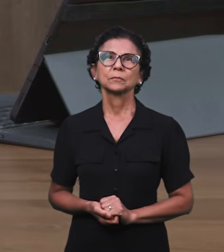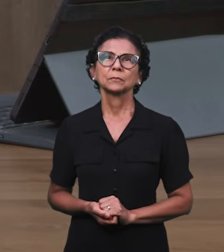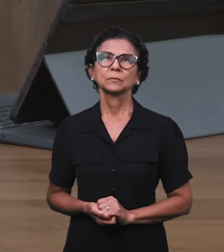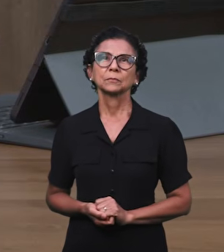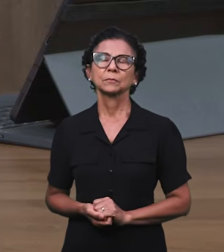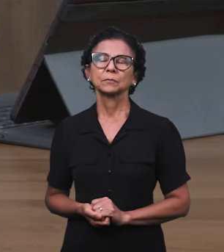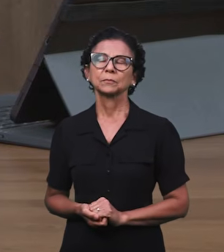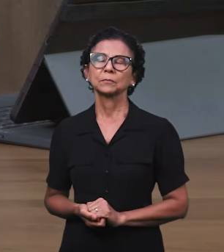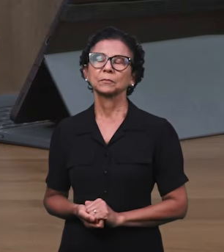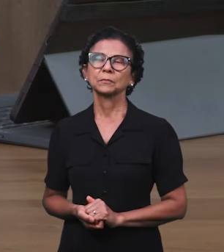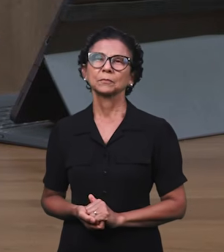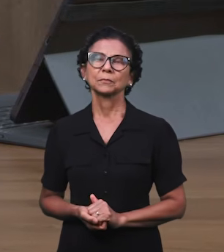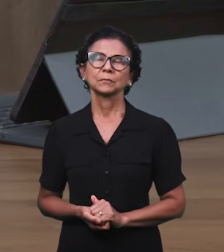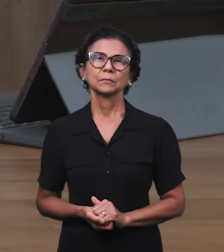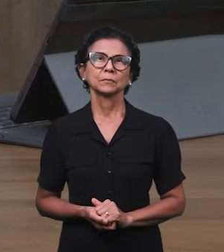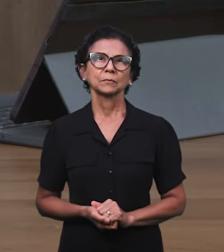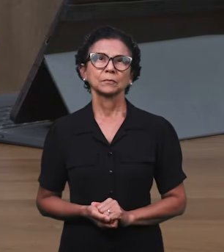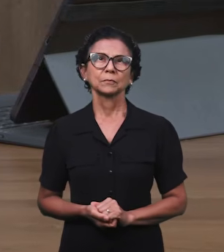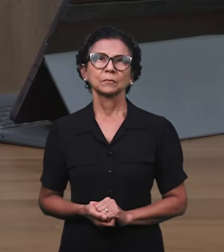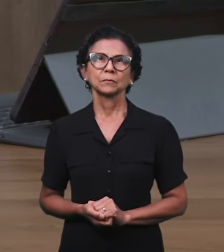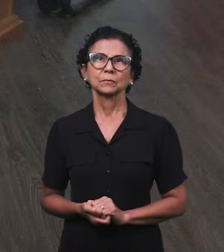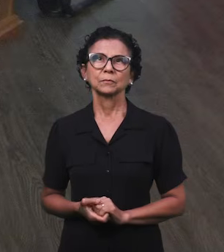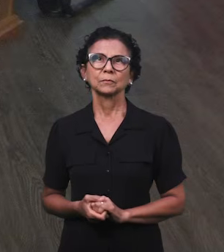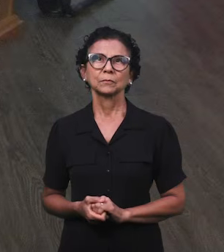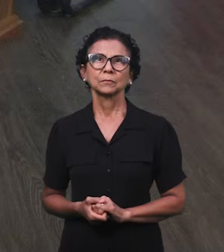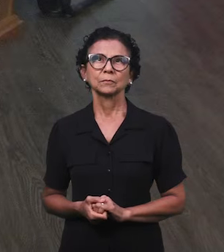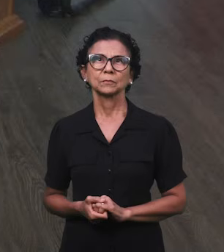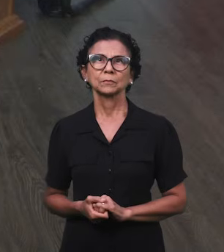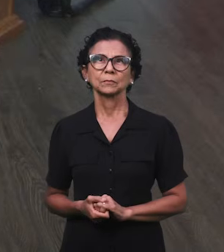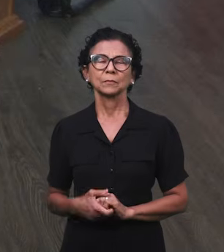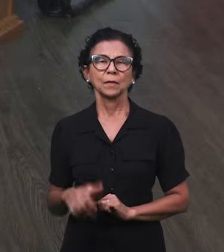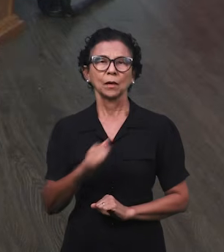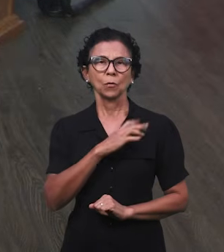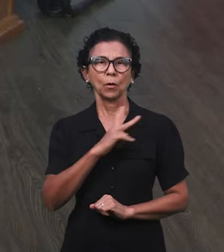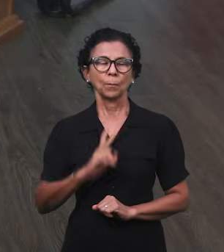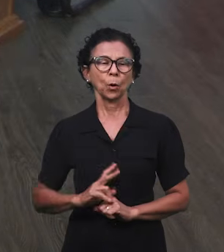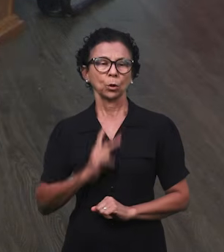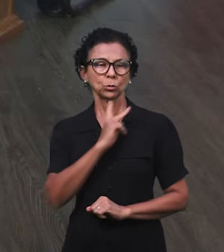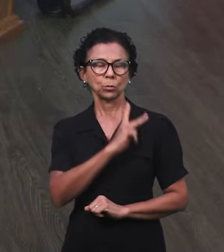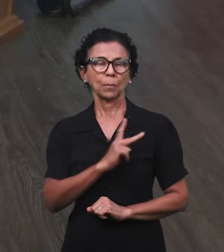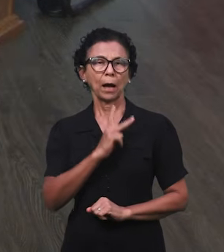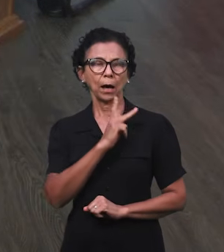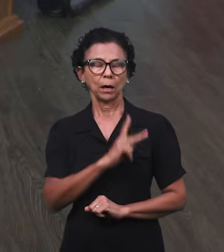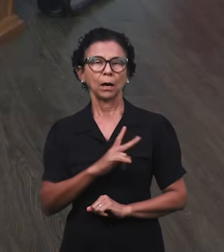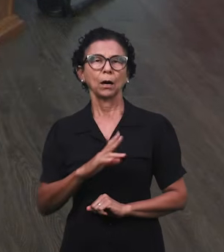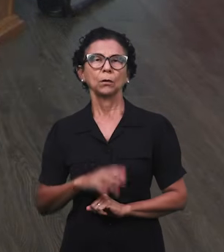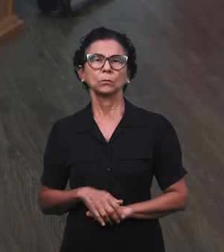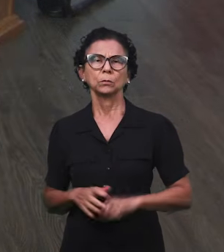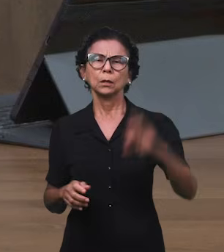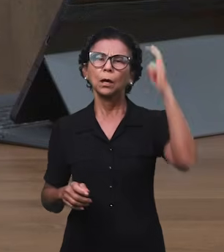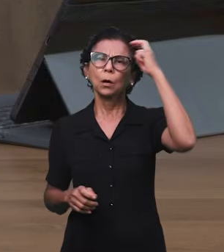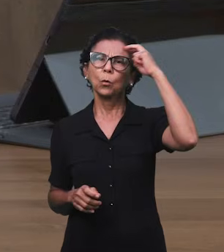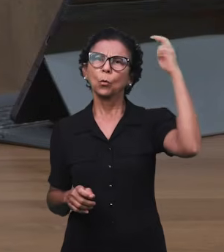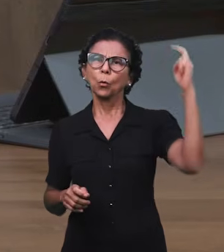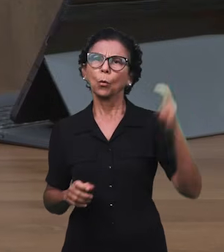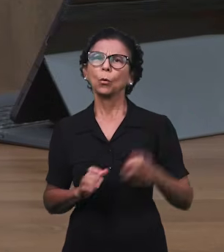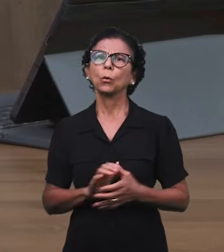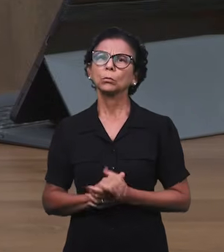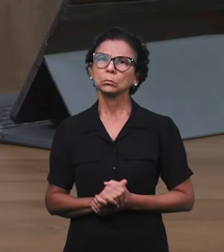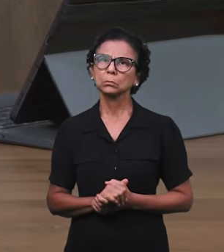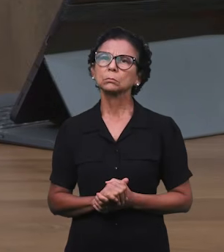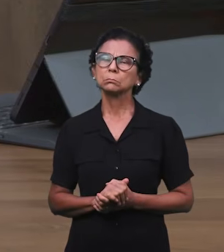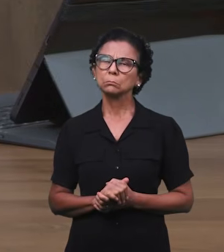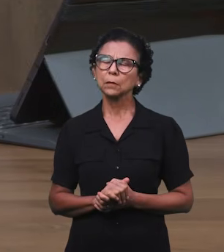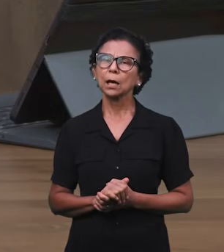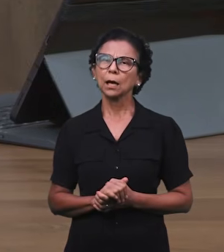um homem muito sábio, treinado por Gamaliel, dava aula de corpo humano às igrejas